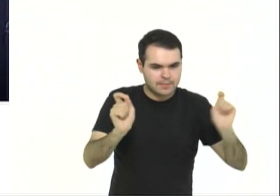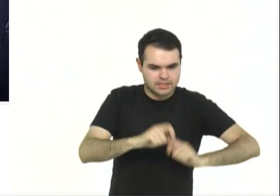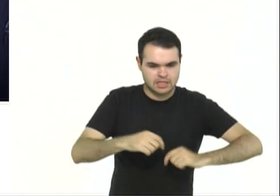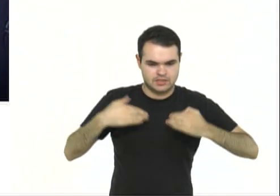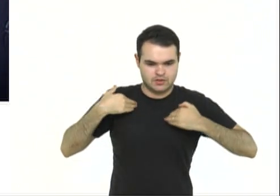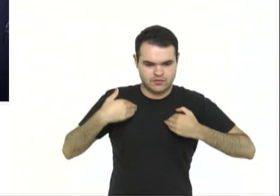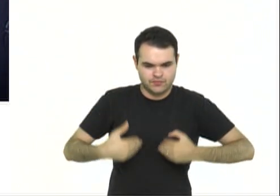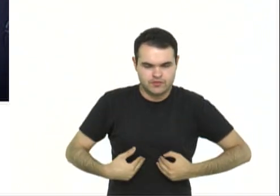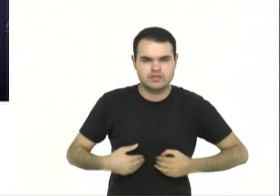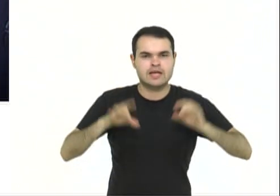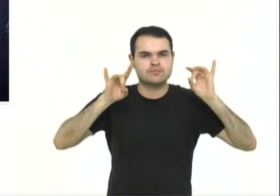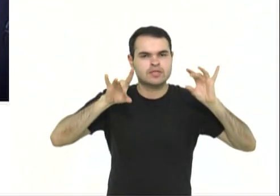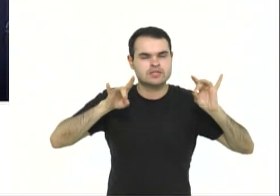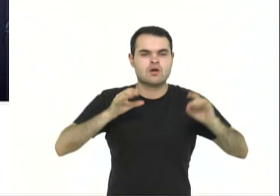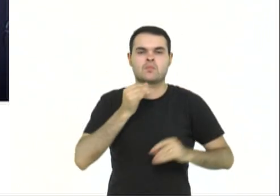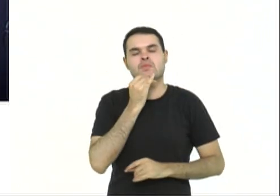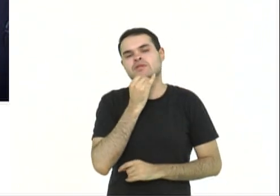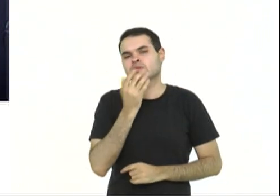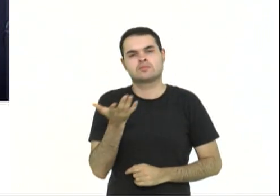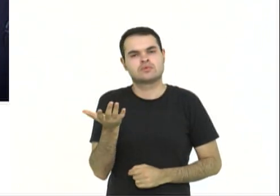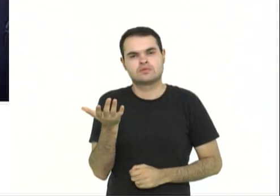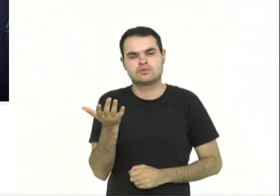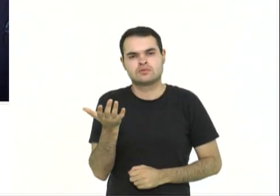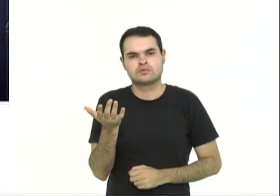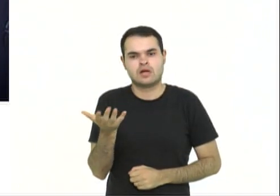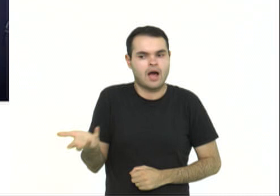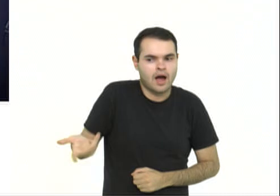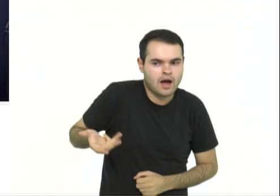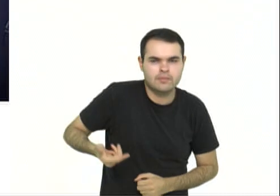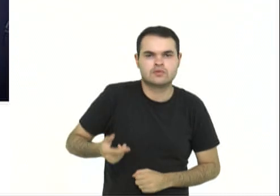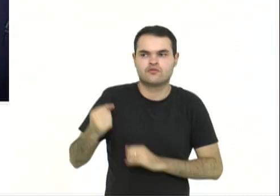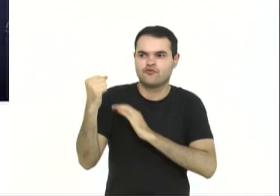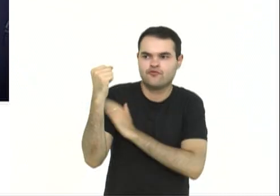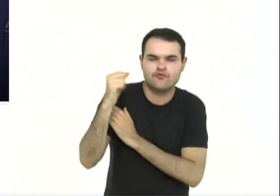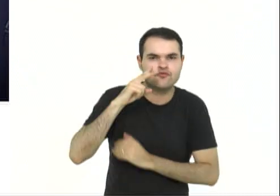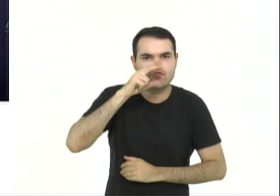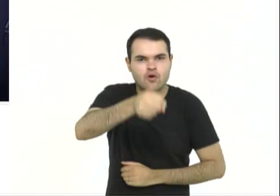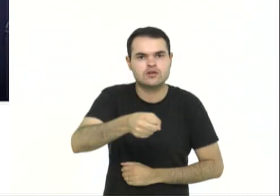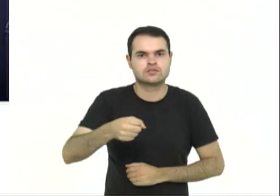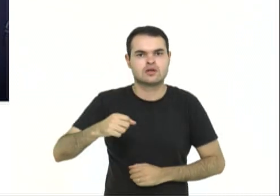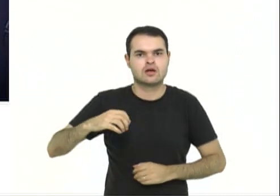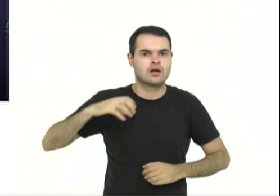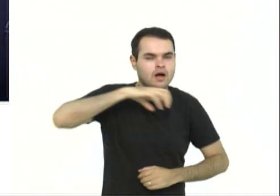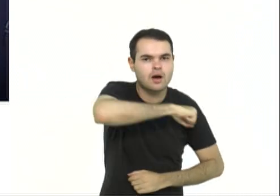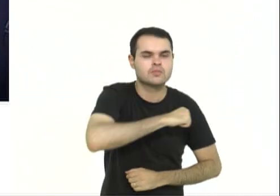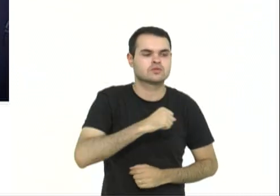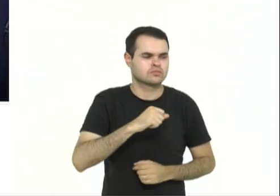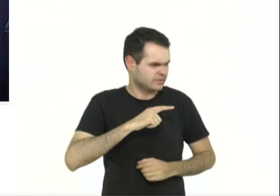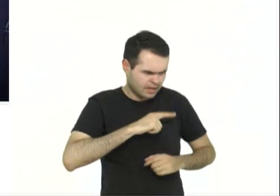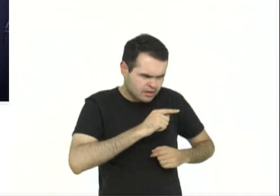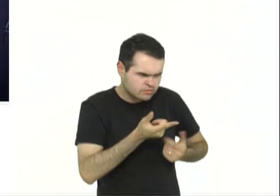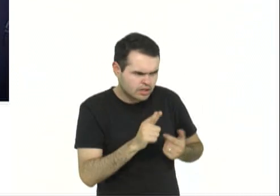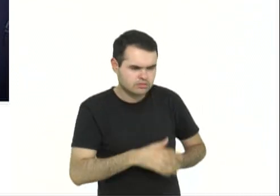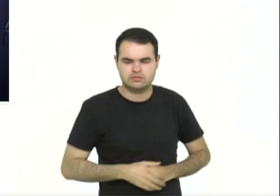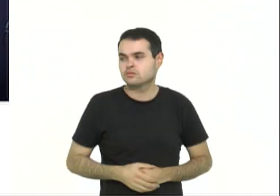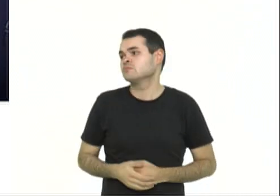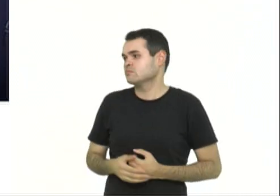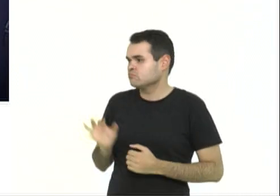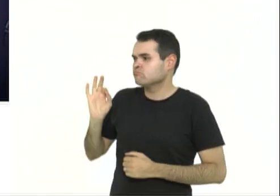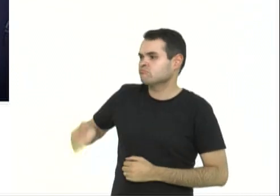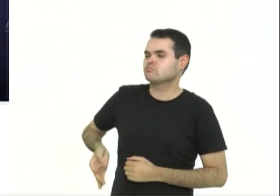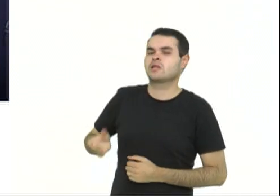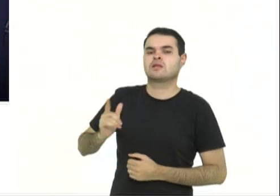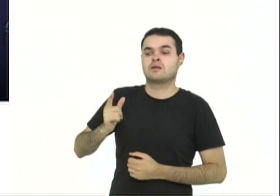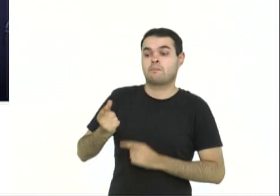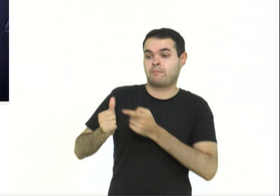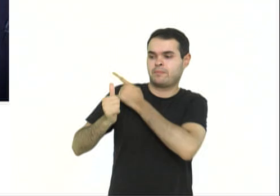física especial, por exemplo, tem muita agilidade, muita força, muita velocidade, você tem algum personagem assim? Pois é, na